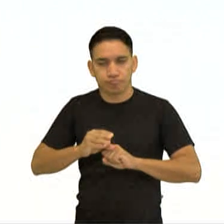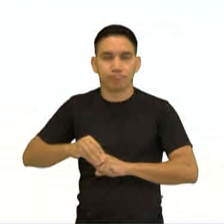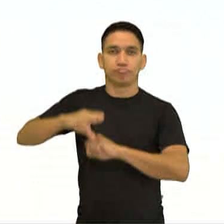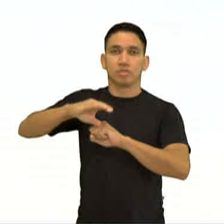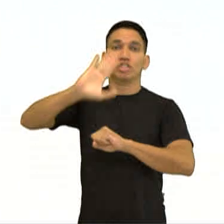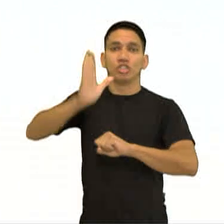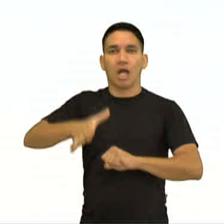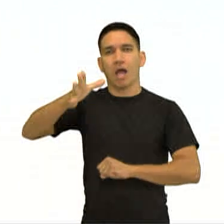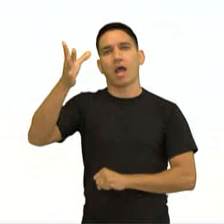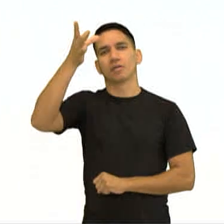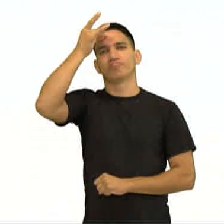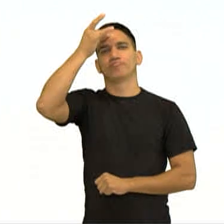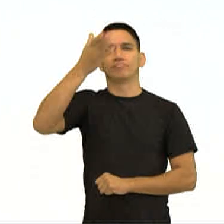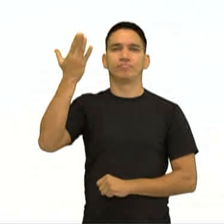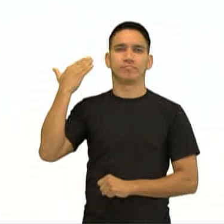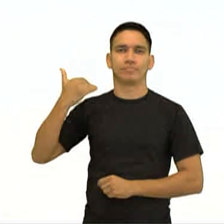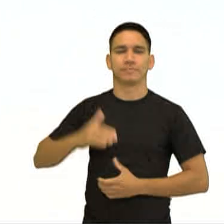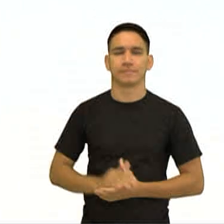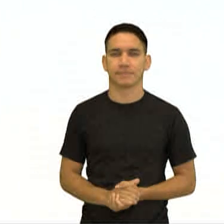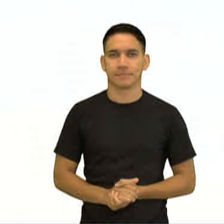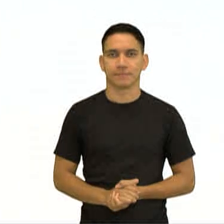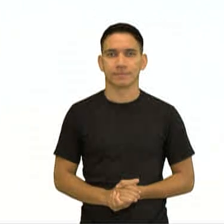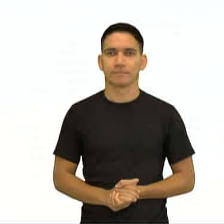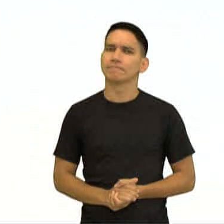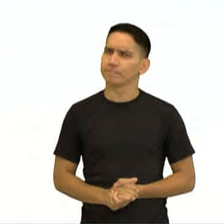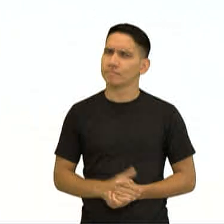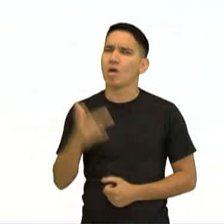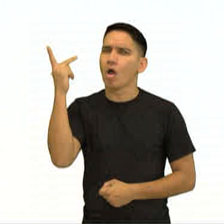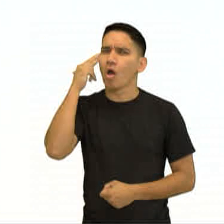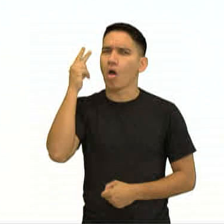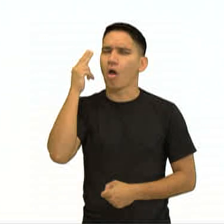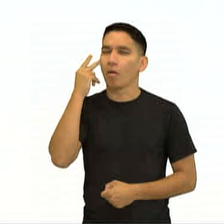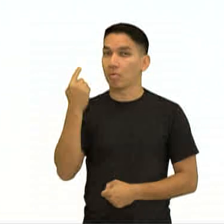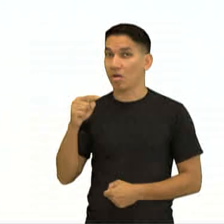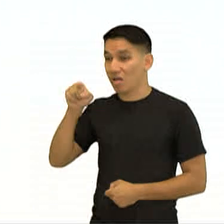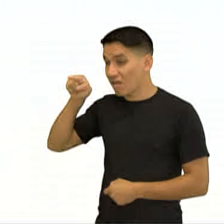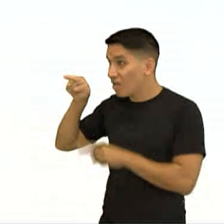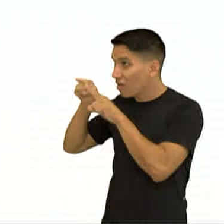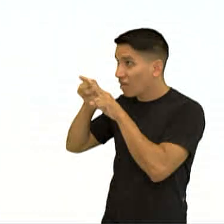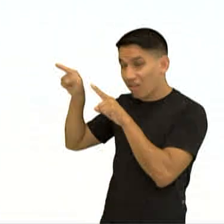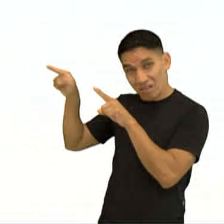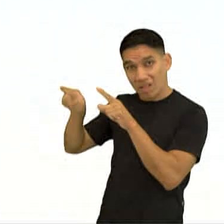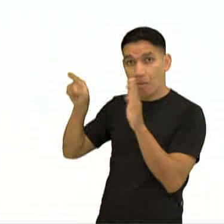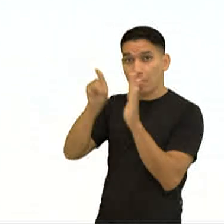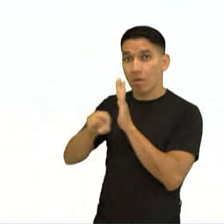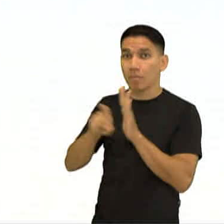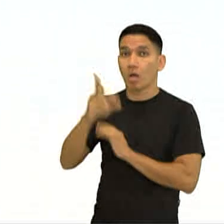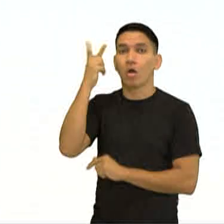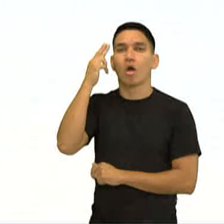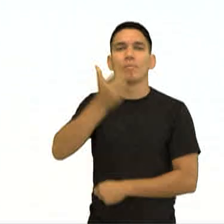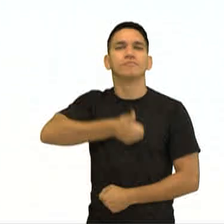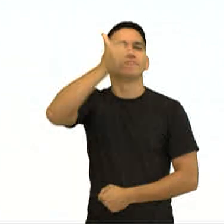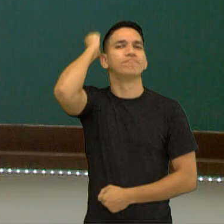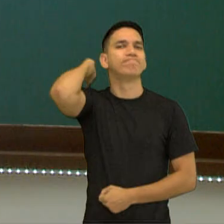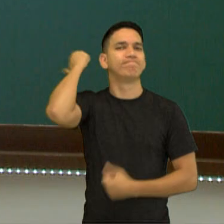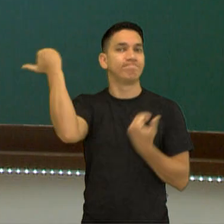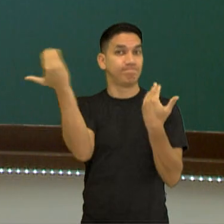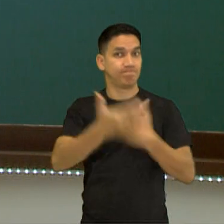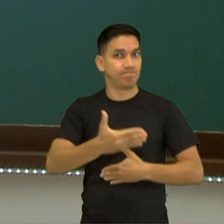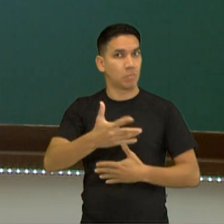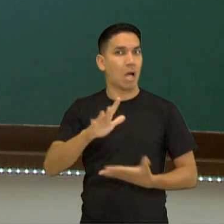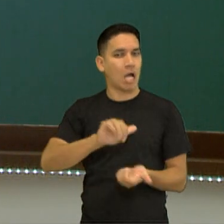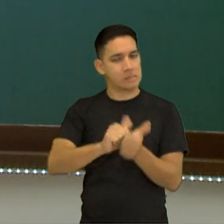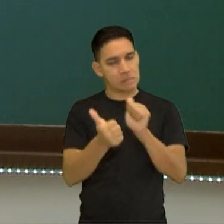foram aprendidas. Tá bom? É muito comum esse tipo de questão aparecer em provas de vestibular de modo geral, tá, galera? Vamos se adaptando,